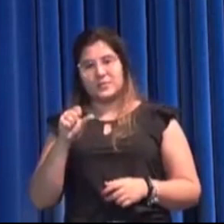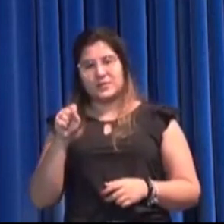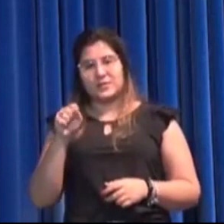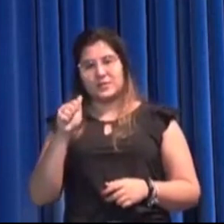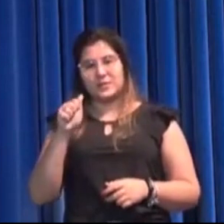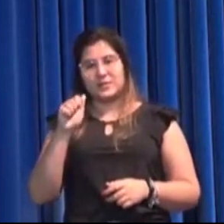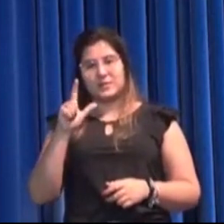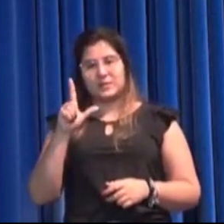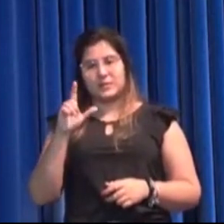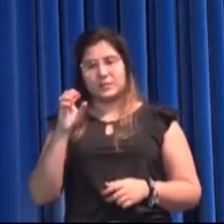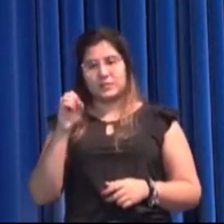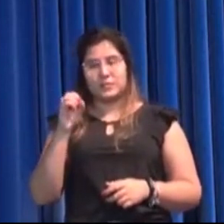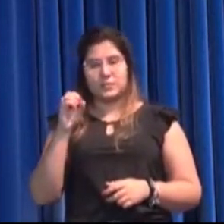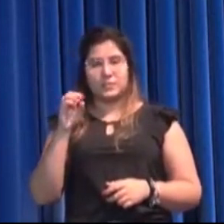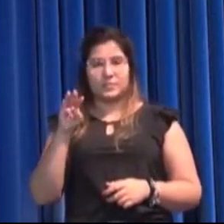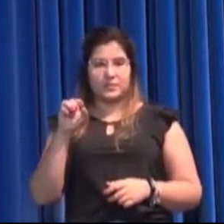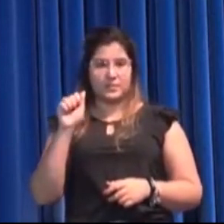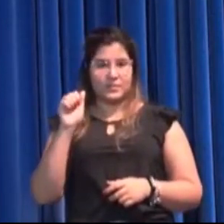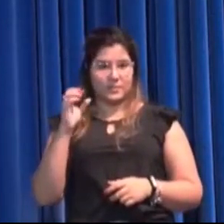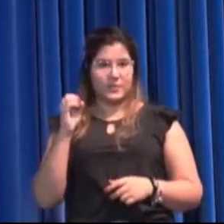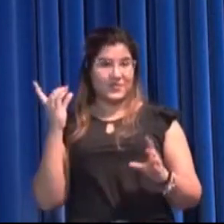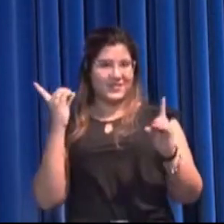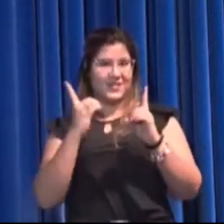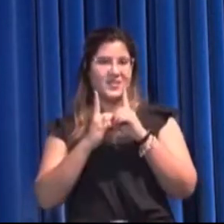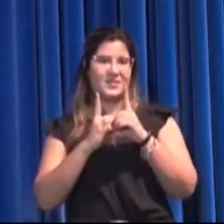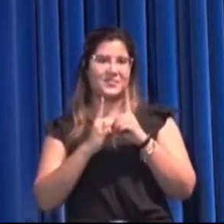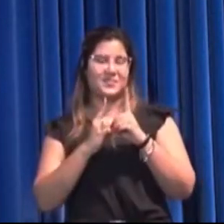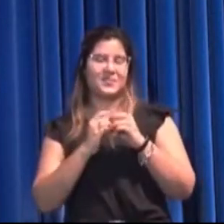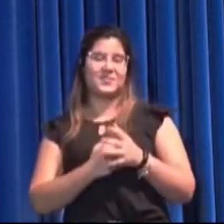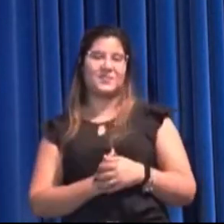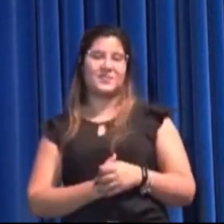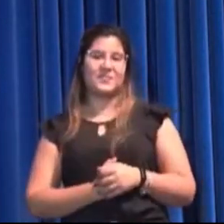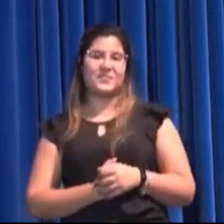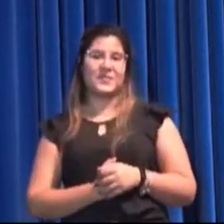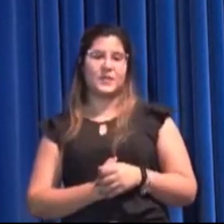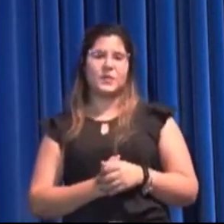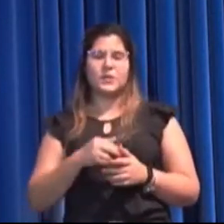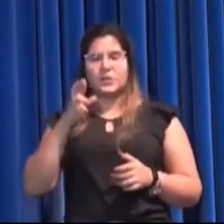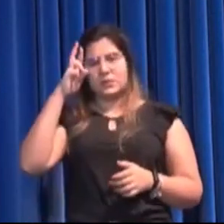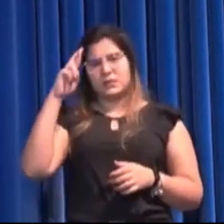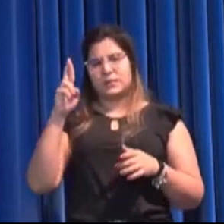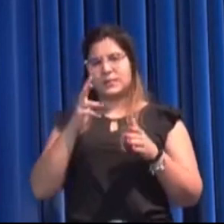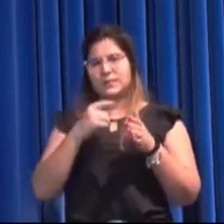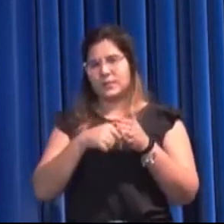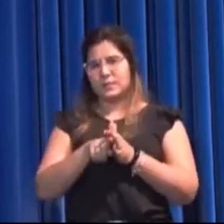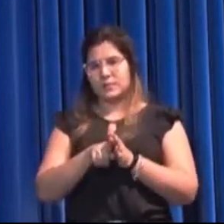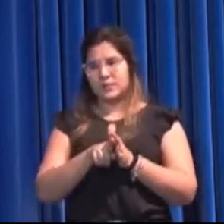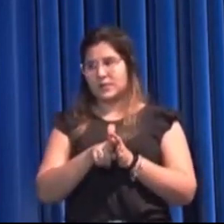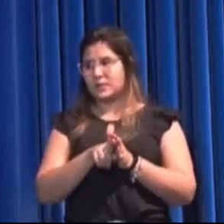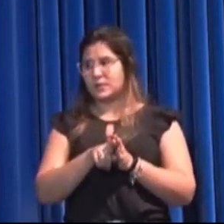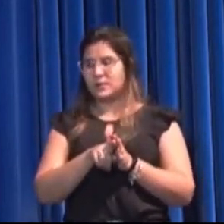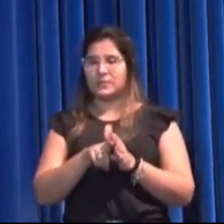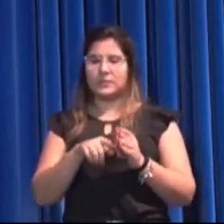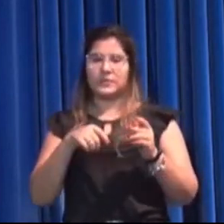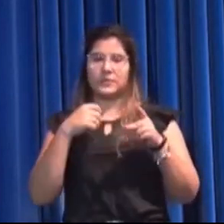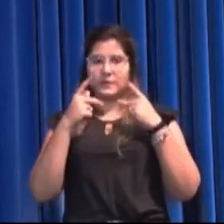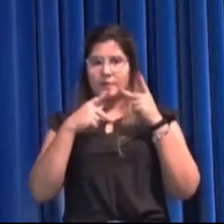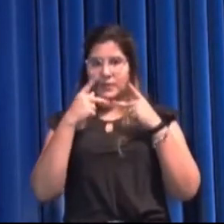E no verso 7, o Senhor faz uma pergunta. O Senhor diz a